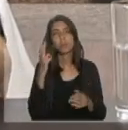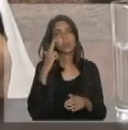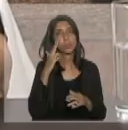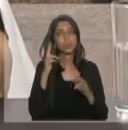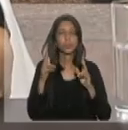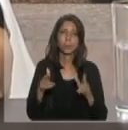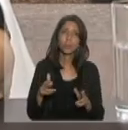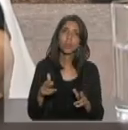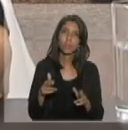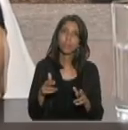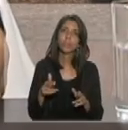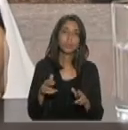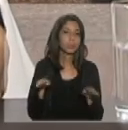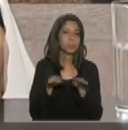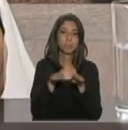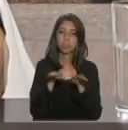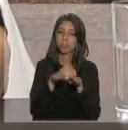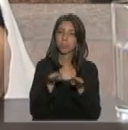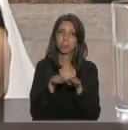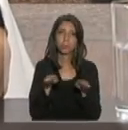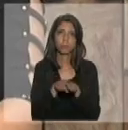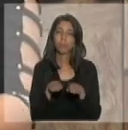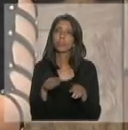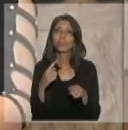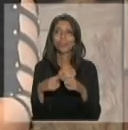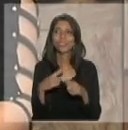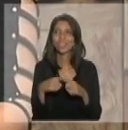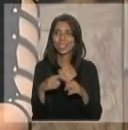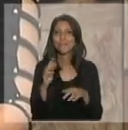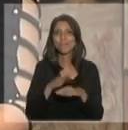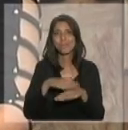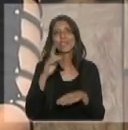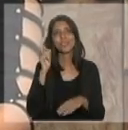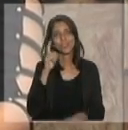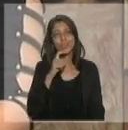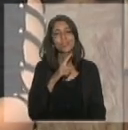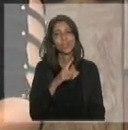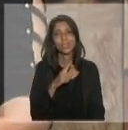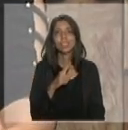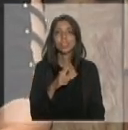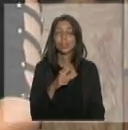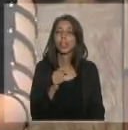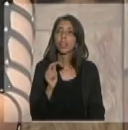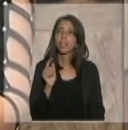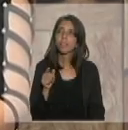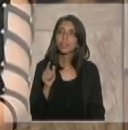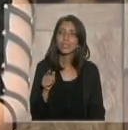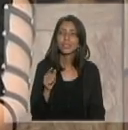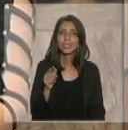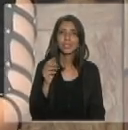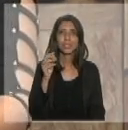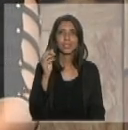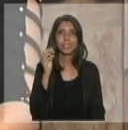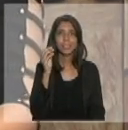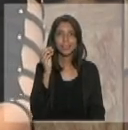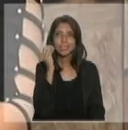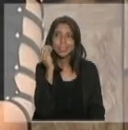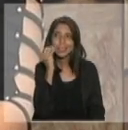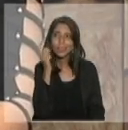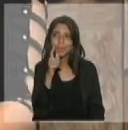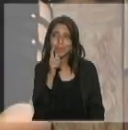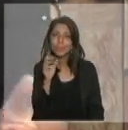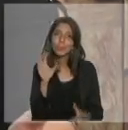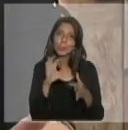eles disputam de igual para igual. De igual para igual. Porque era muito mais difícil, muito mais difícil. E aí, para você botar os meninos lá dançando,